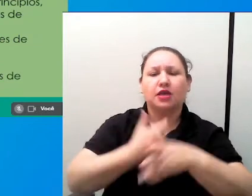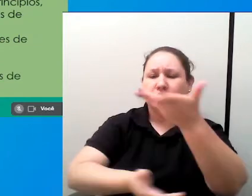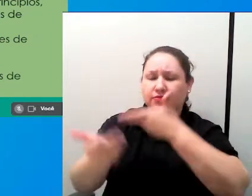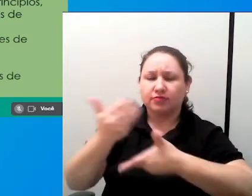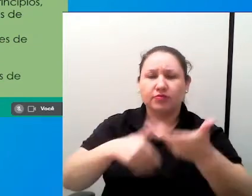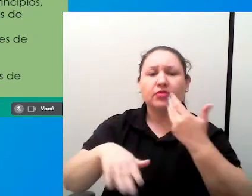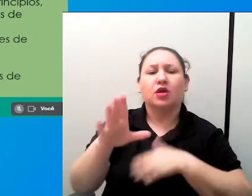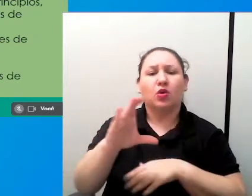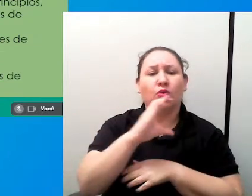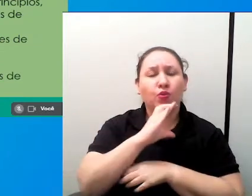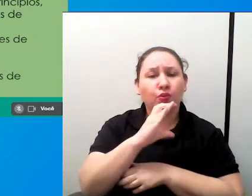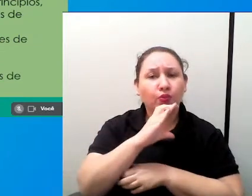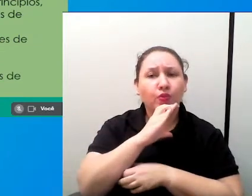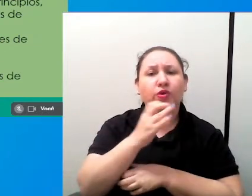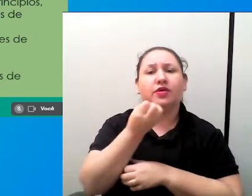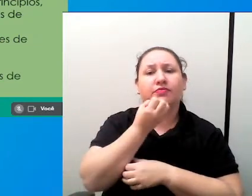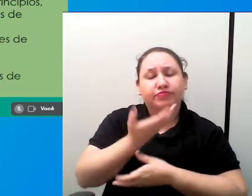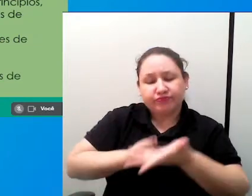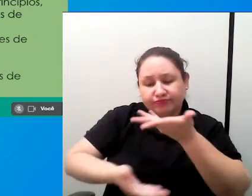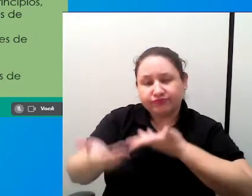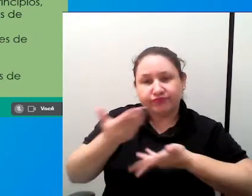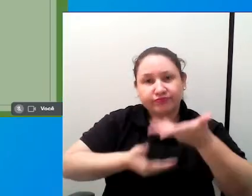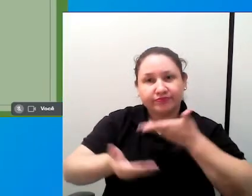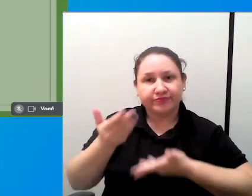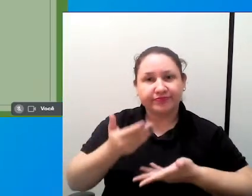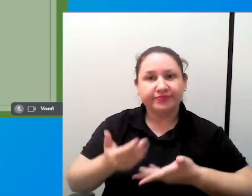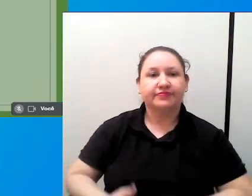conhecimento, que é o mais importante.